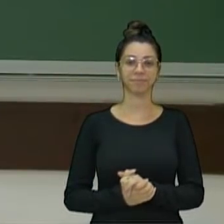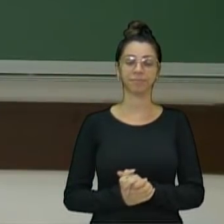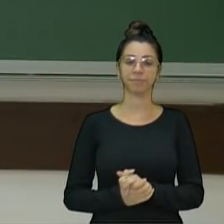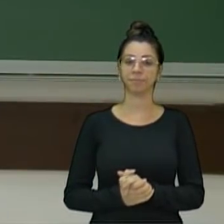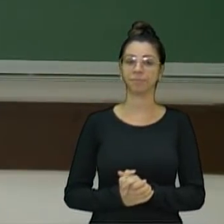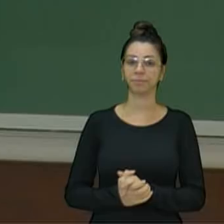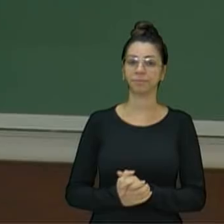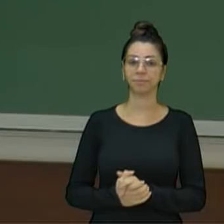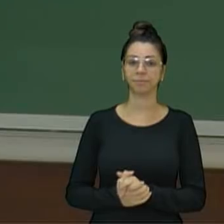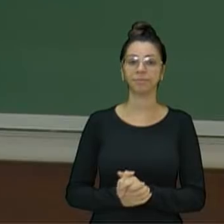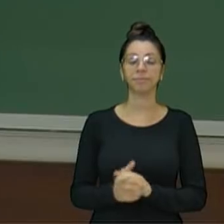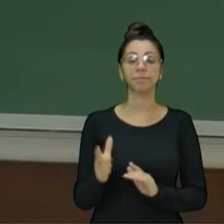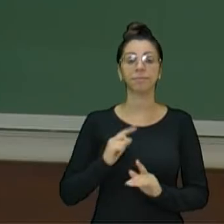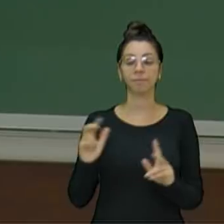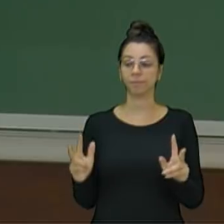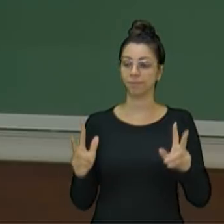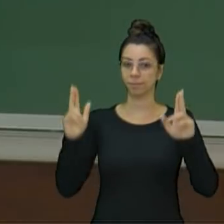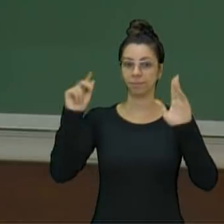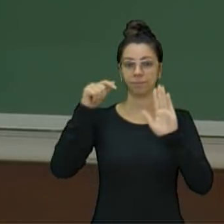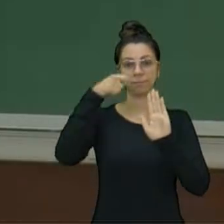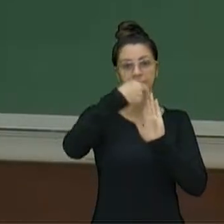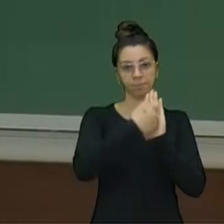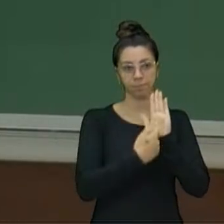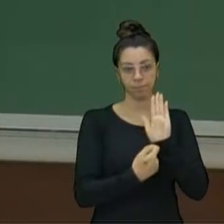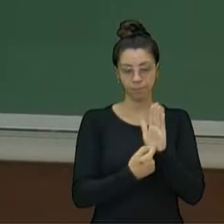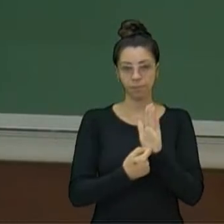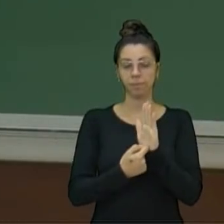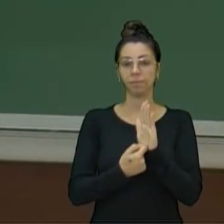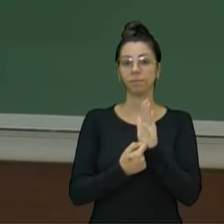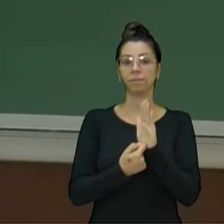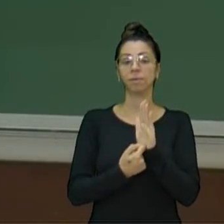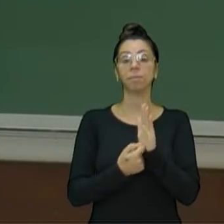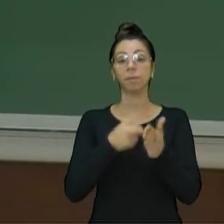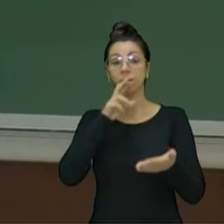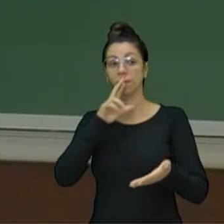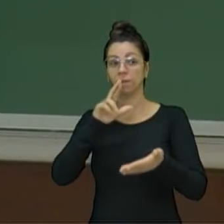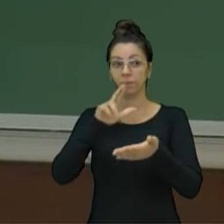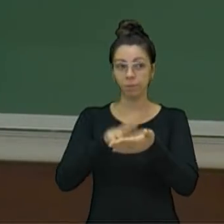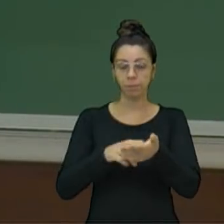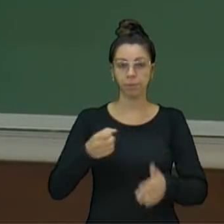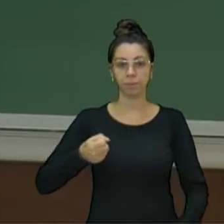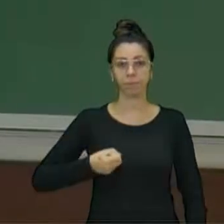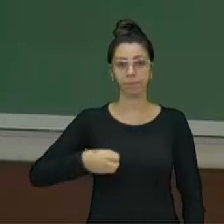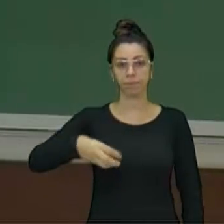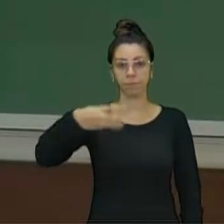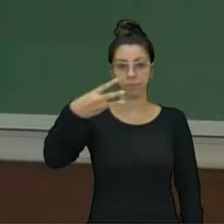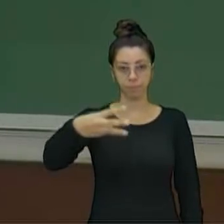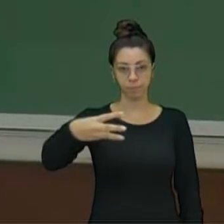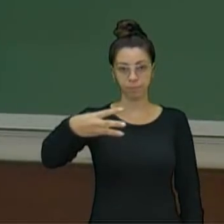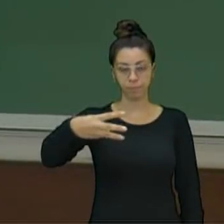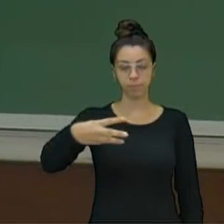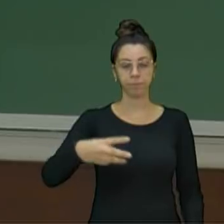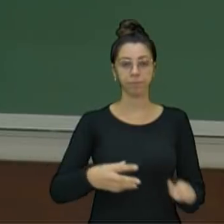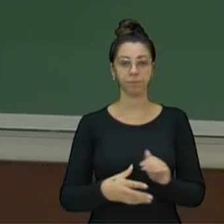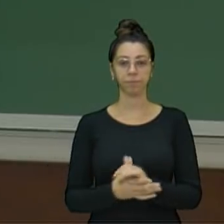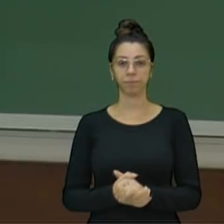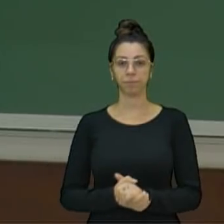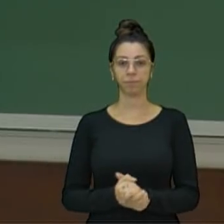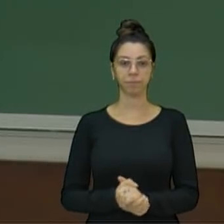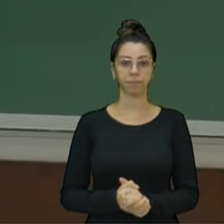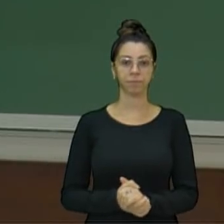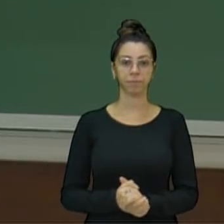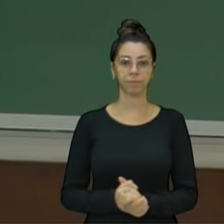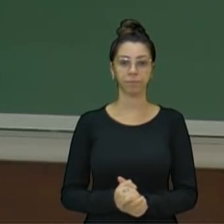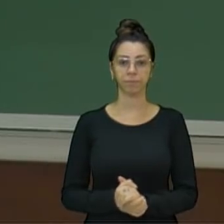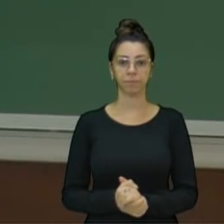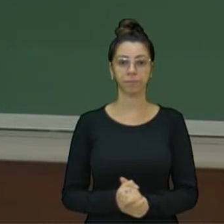Tem um trecho do texto aqui para vocês consultarem para responder então a atividade número 3. Choose the correct